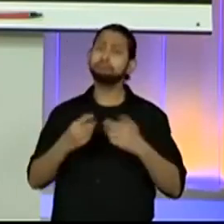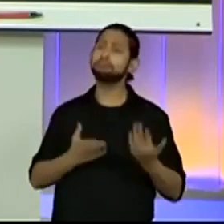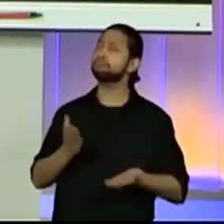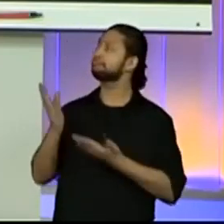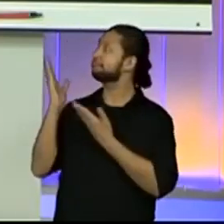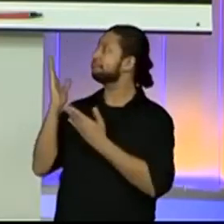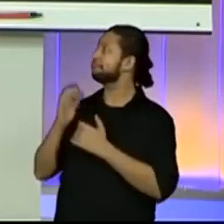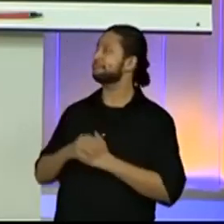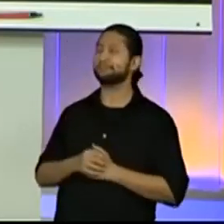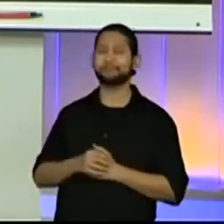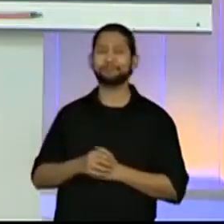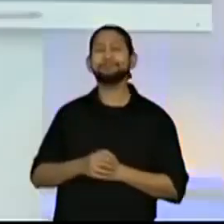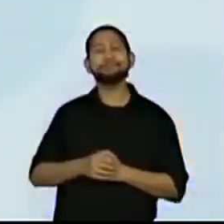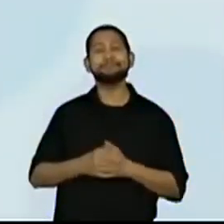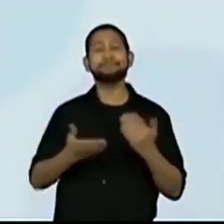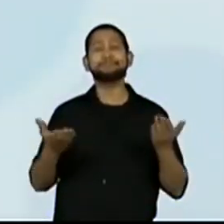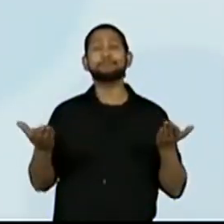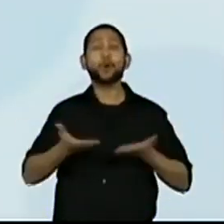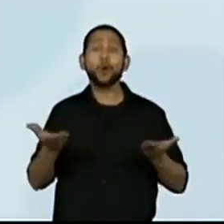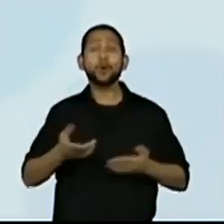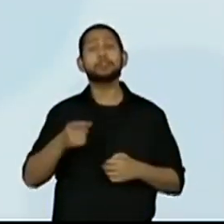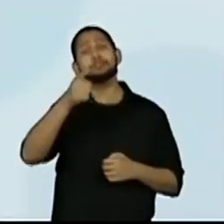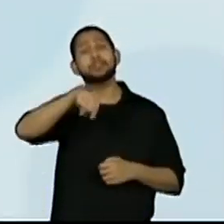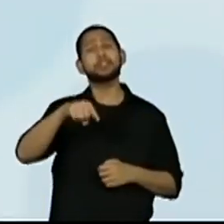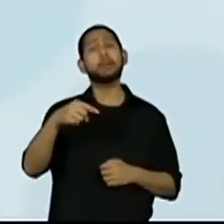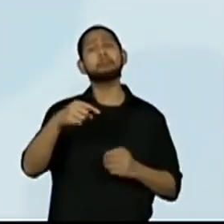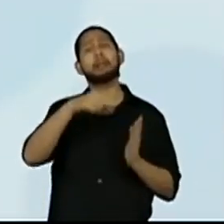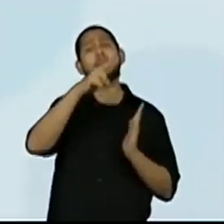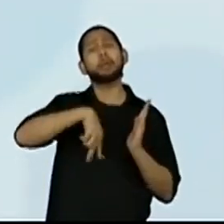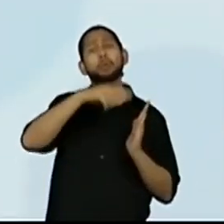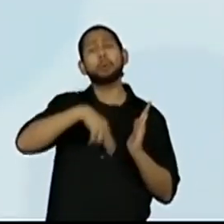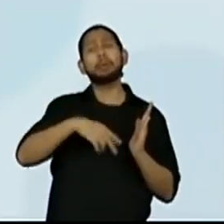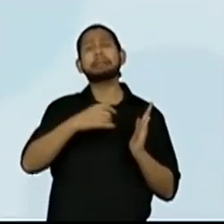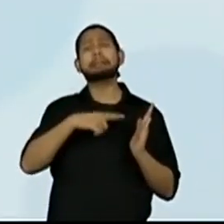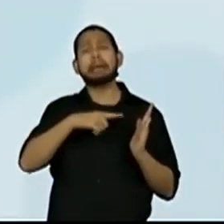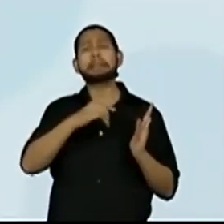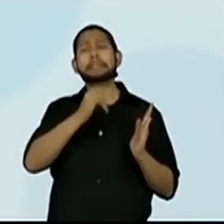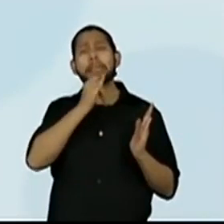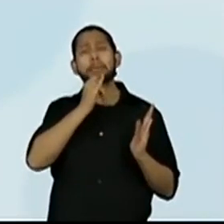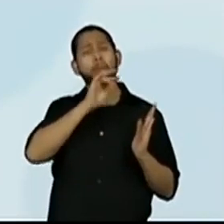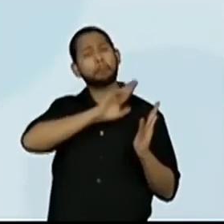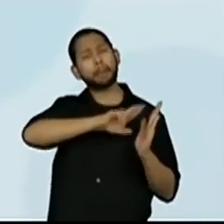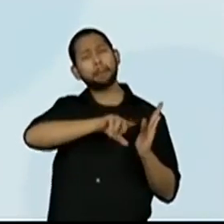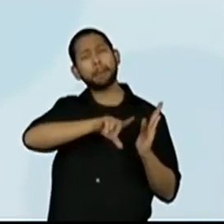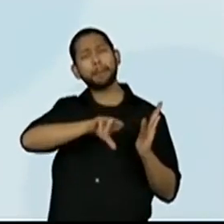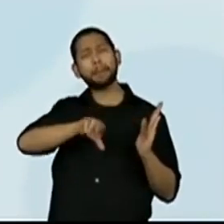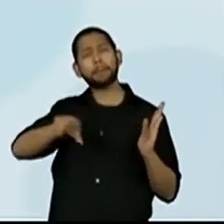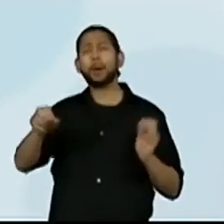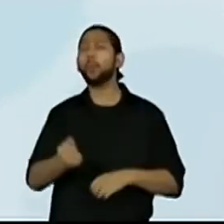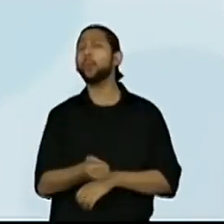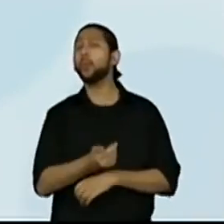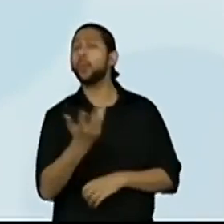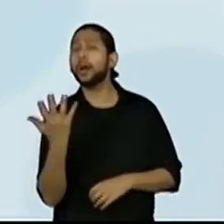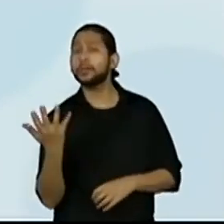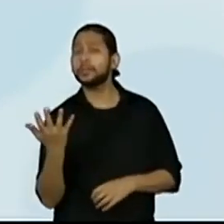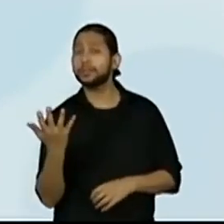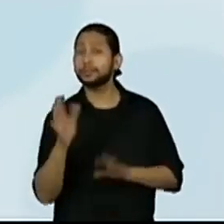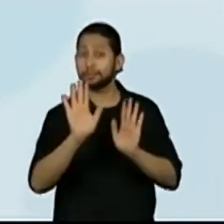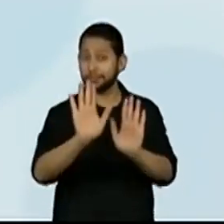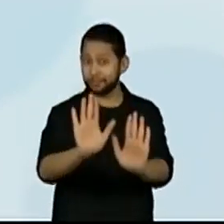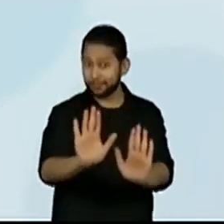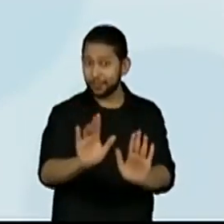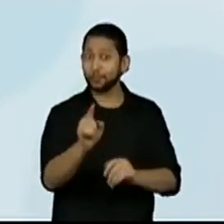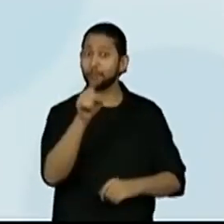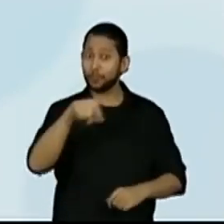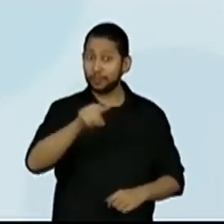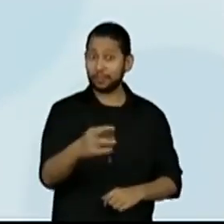Quantos tipos de leitura você acredita que temos? Essa pergunta vai ficar para que haja